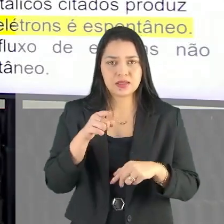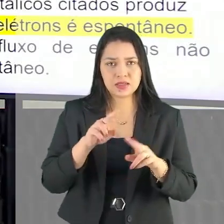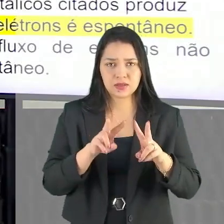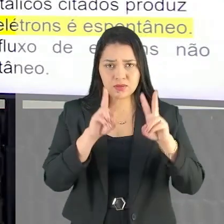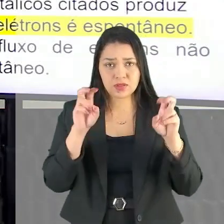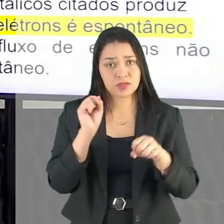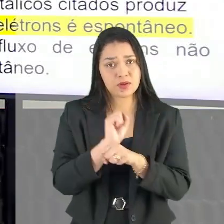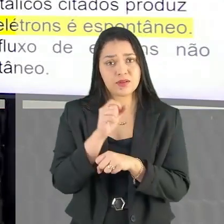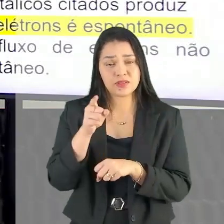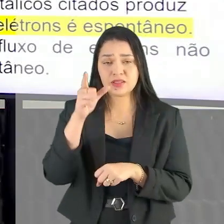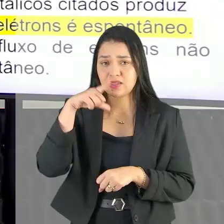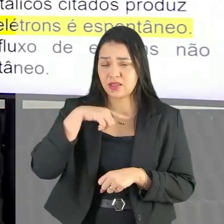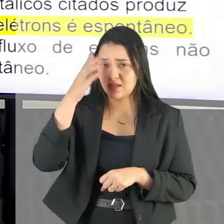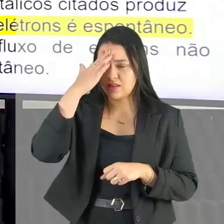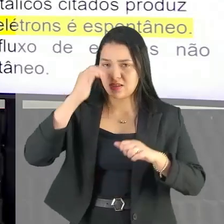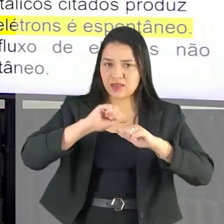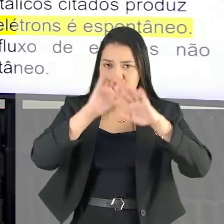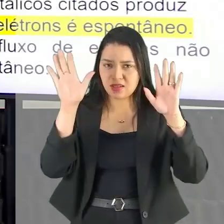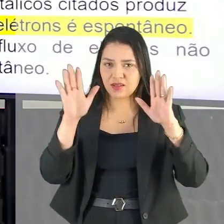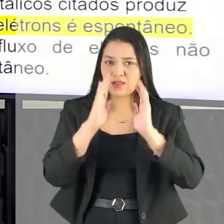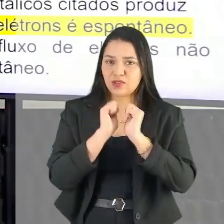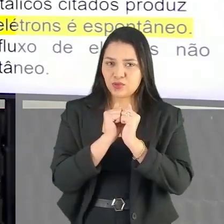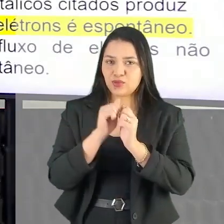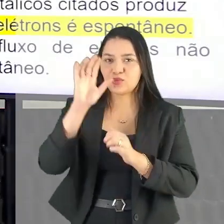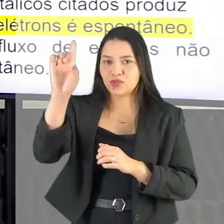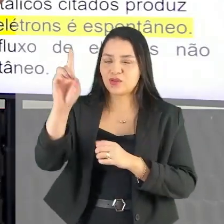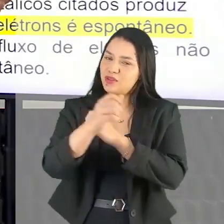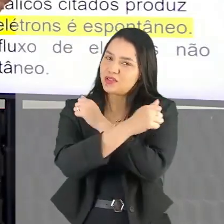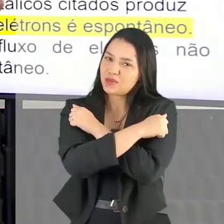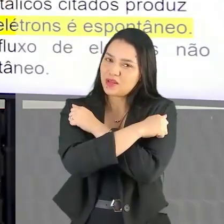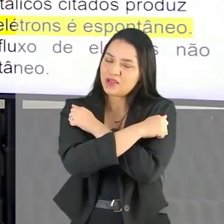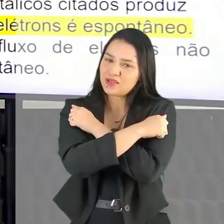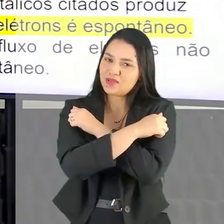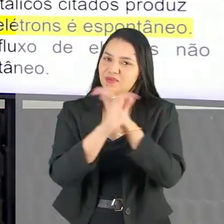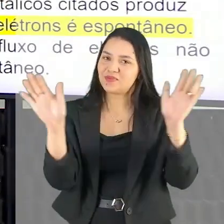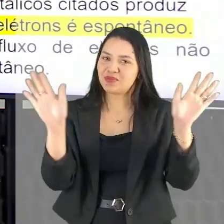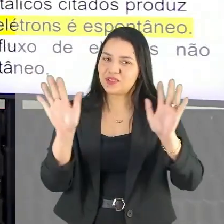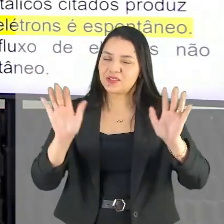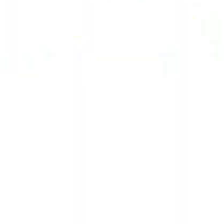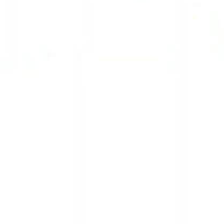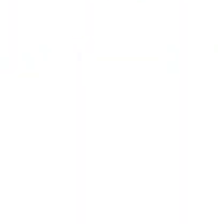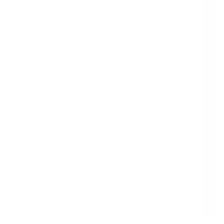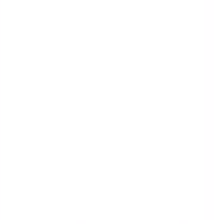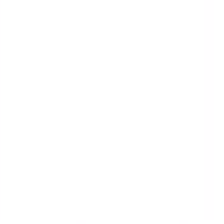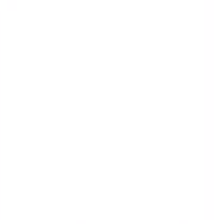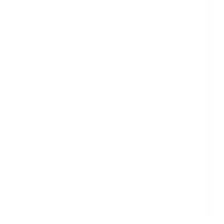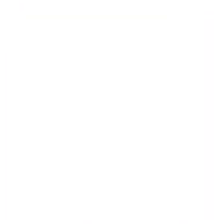Espero que você tenha entendido. Fique com Deus, um grande abraço e eu te vejo no próximo vídeo.